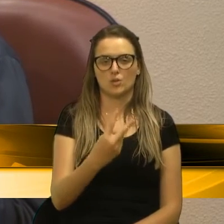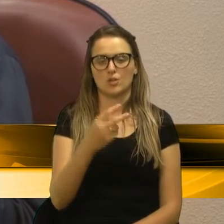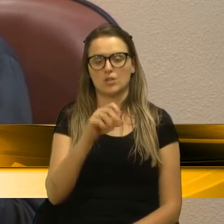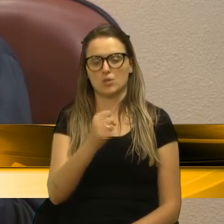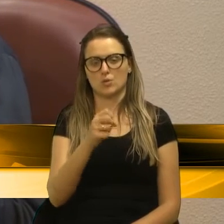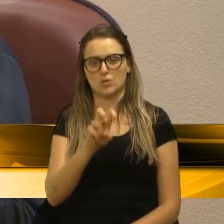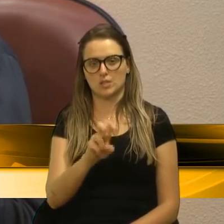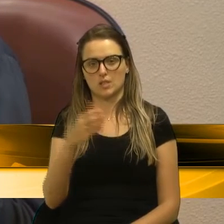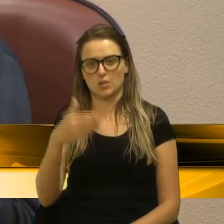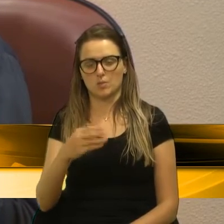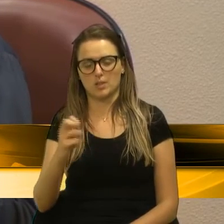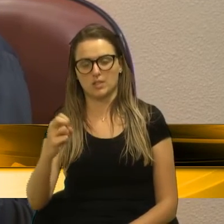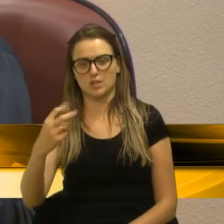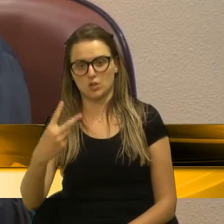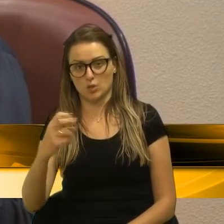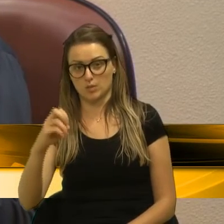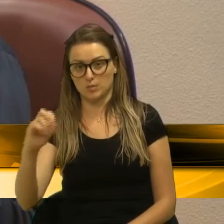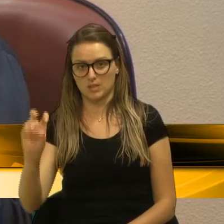20.285/2019, peças número